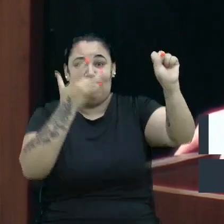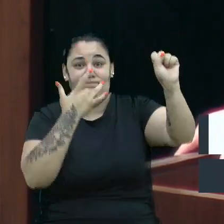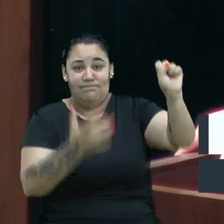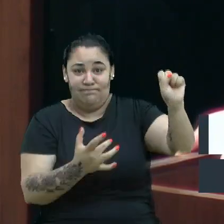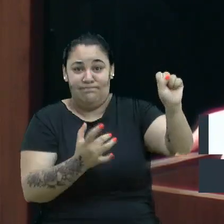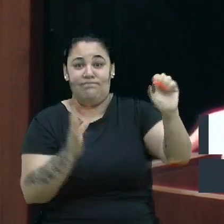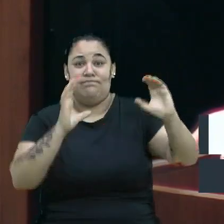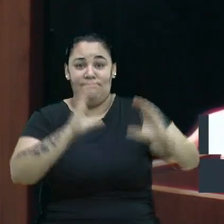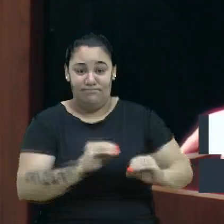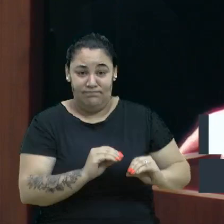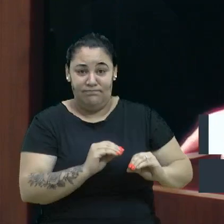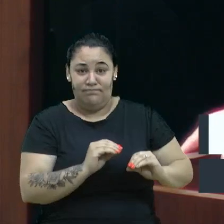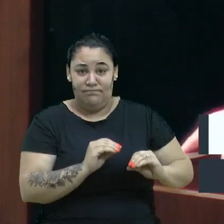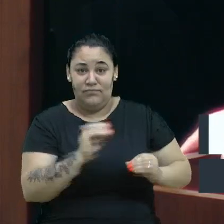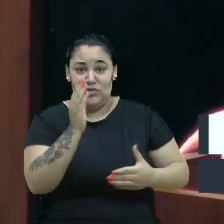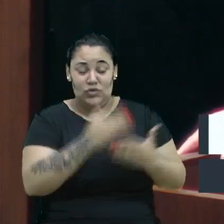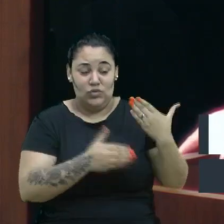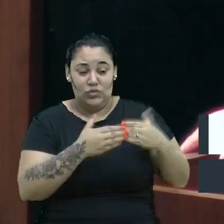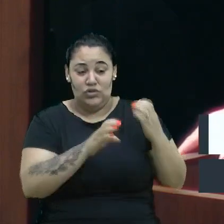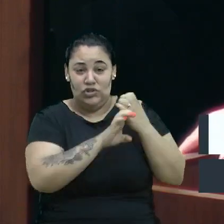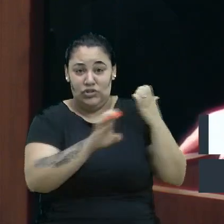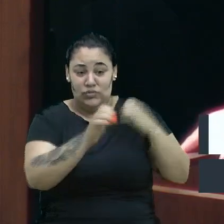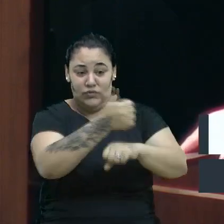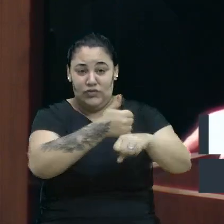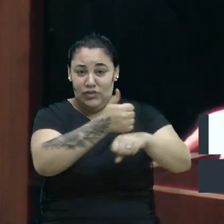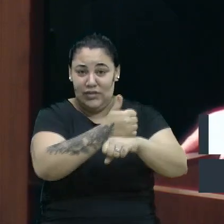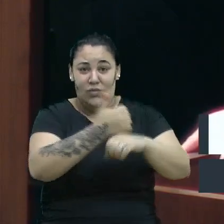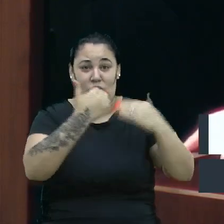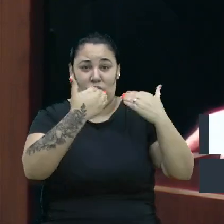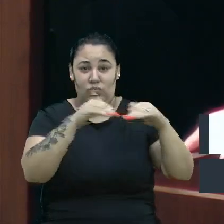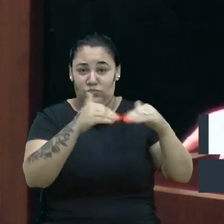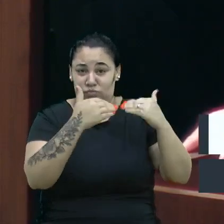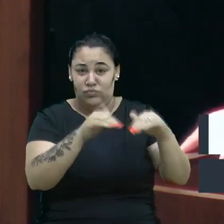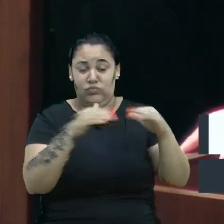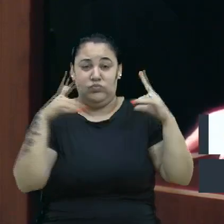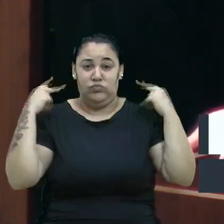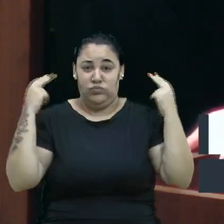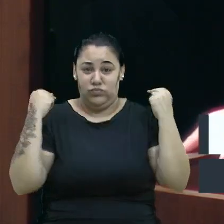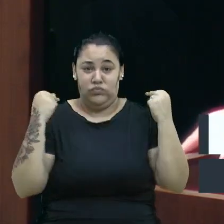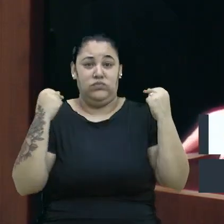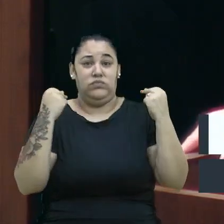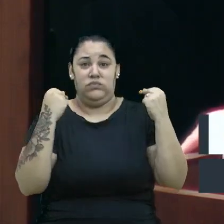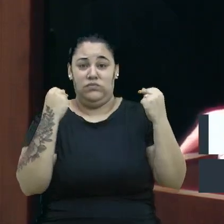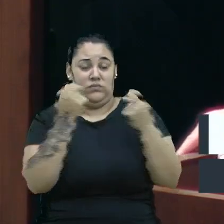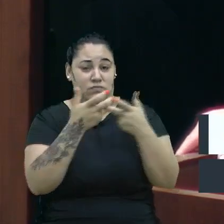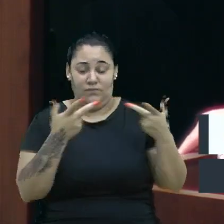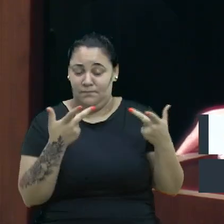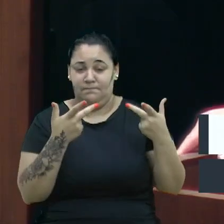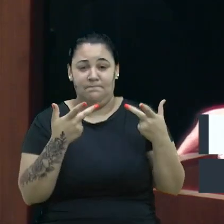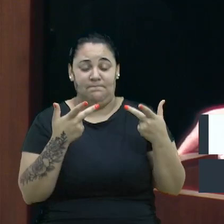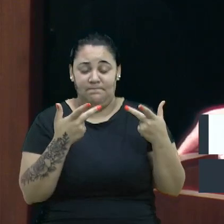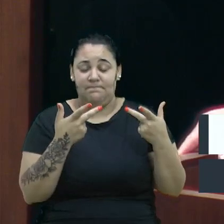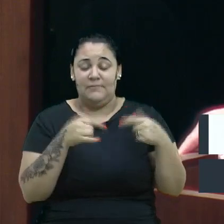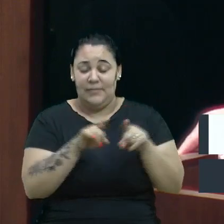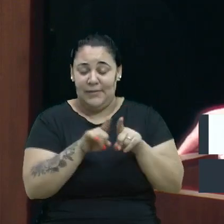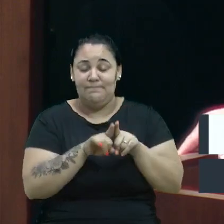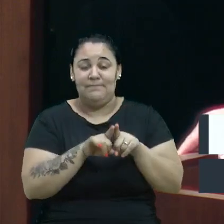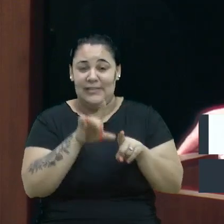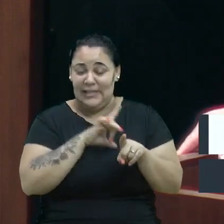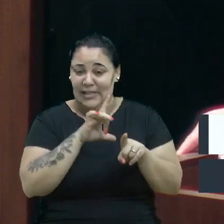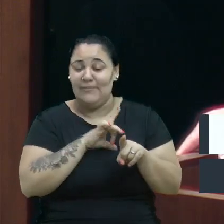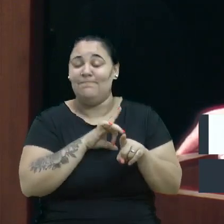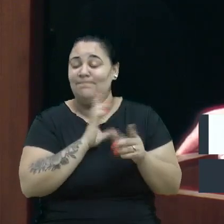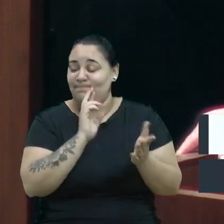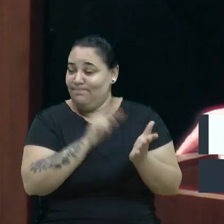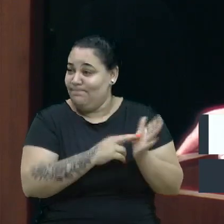os coletores, são engenheiros, são operadores, motoristas, pedreiros, encanadores, auxiliares. Isso tem realmente um